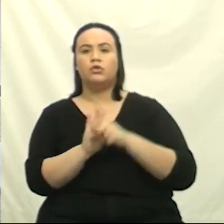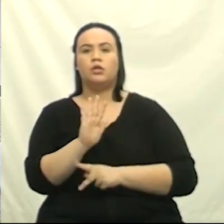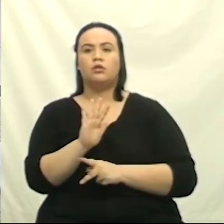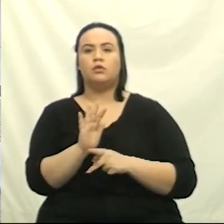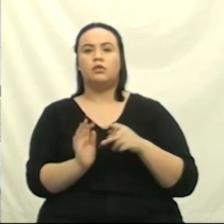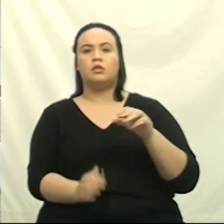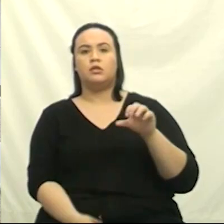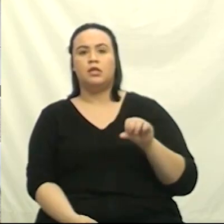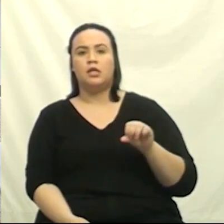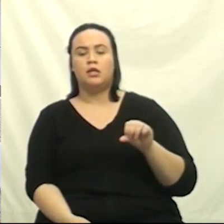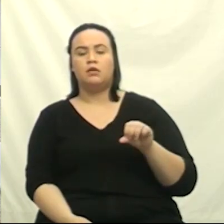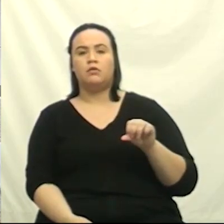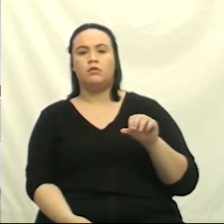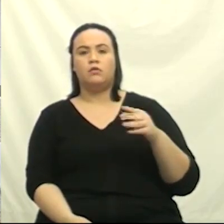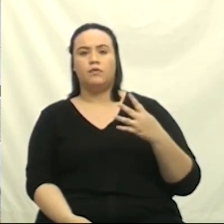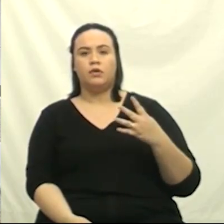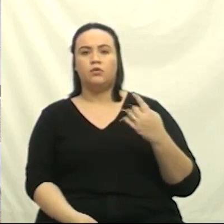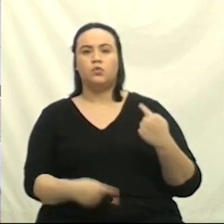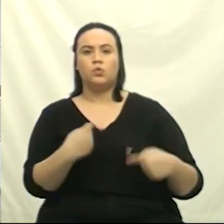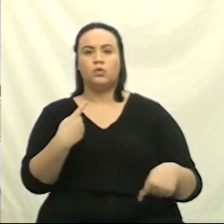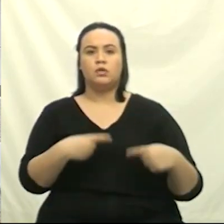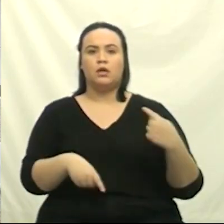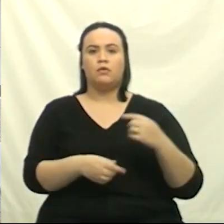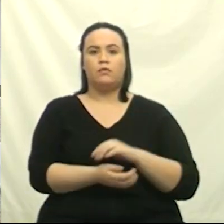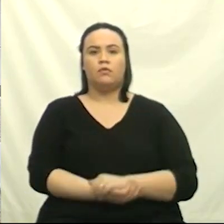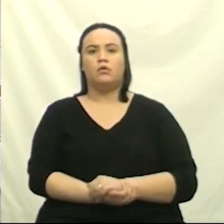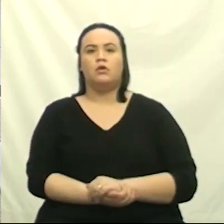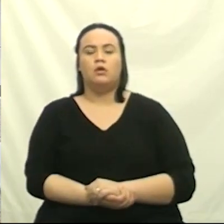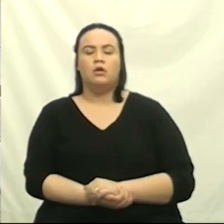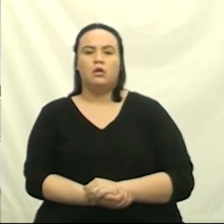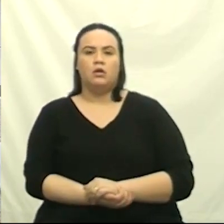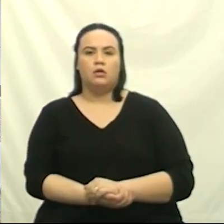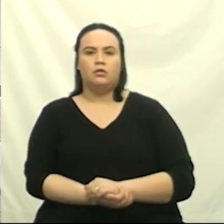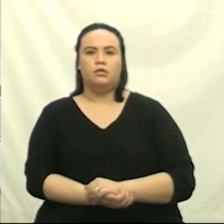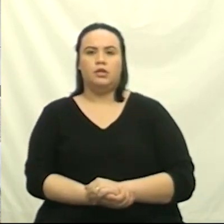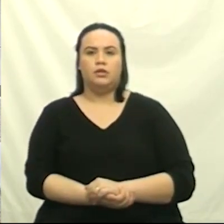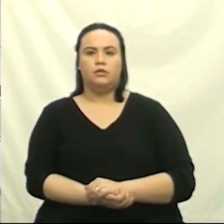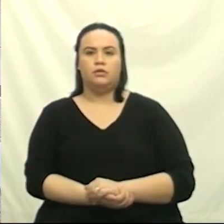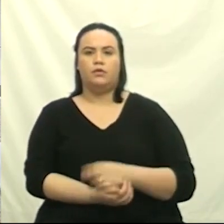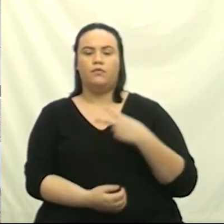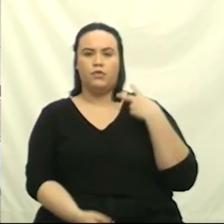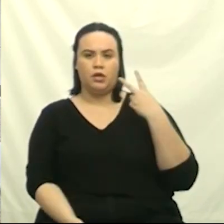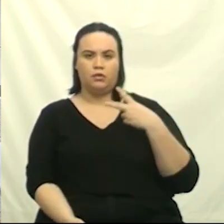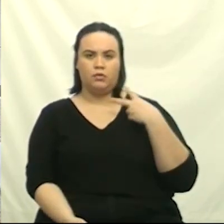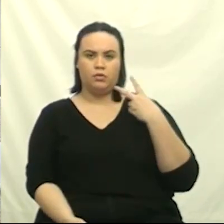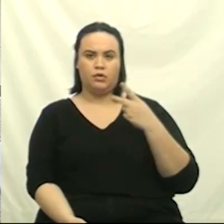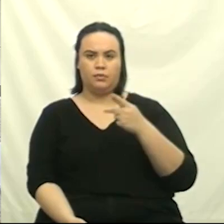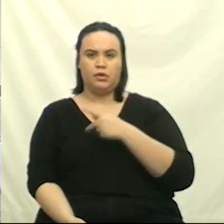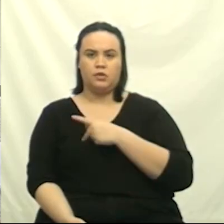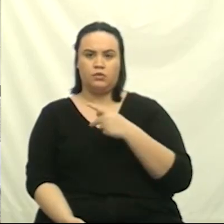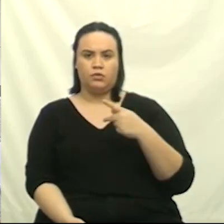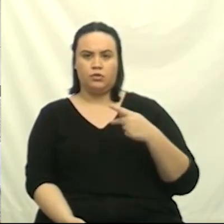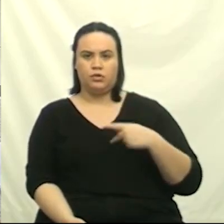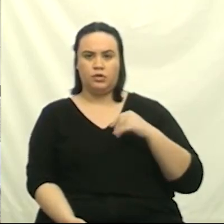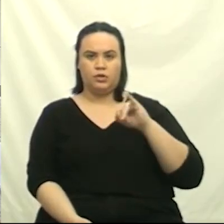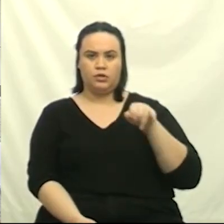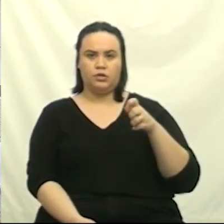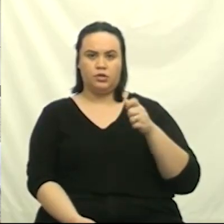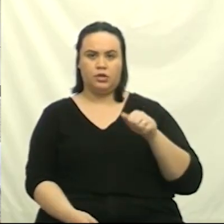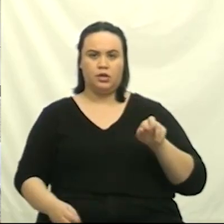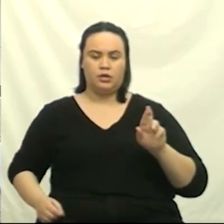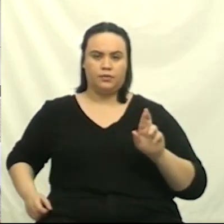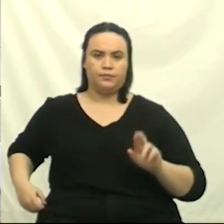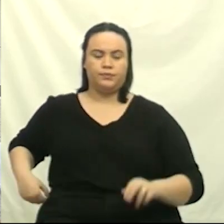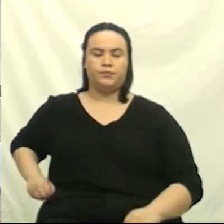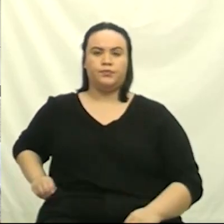094 continua em discussão com a palavra vereador pastor Jair Augusto Alexandre